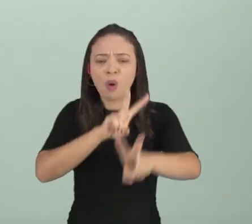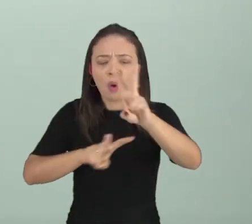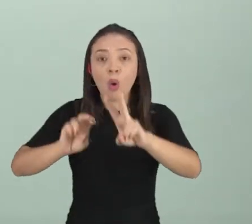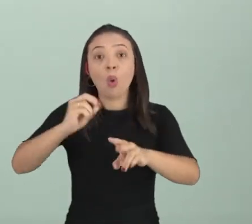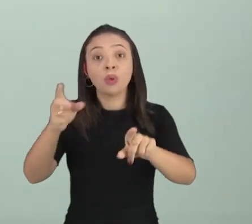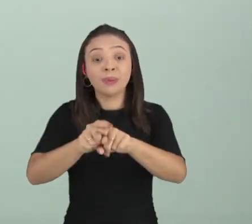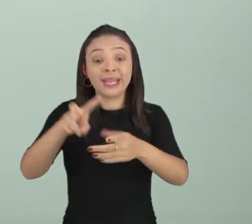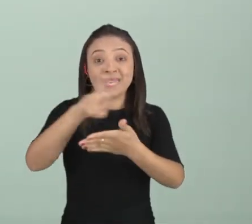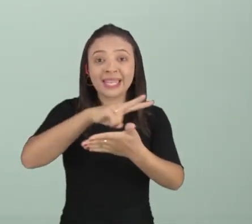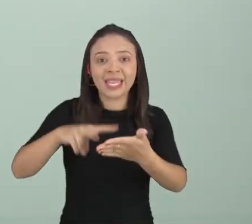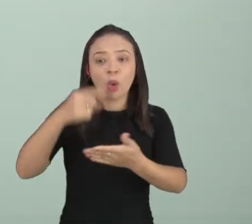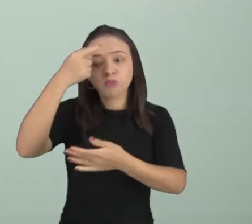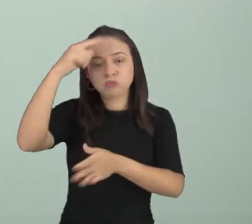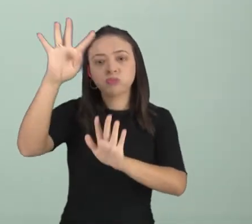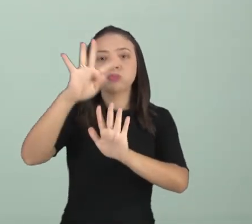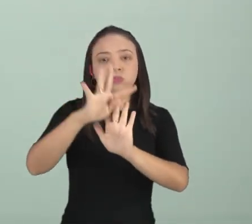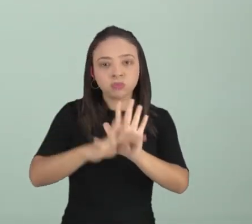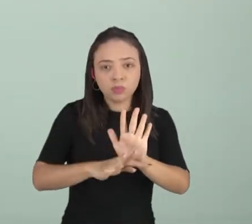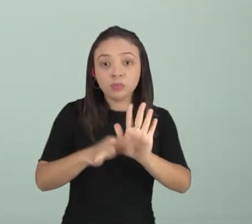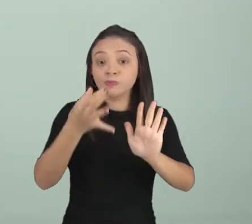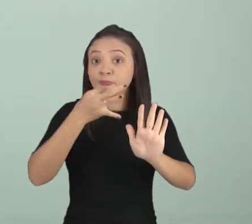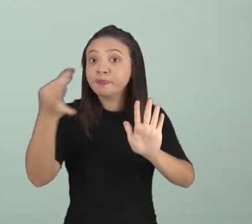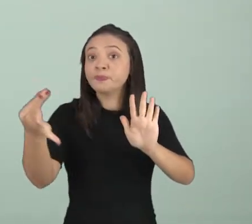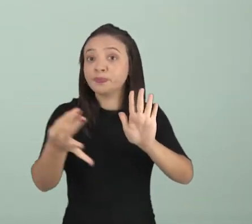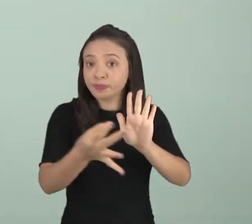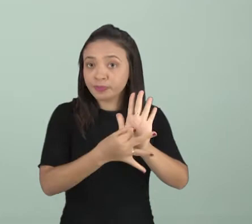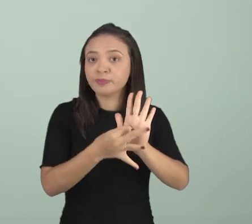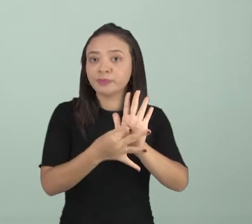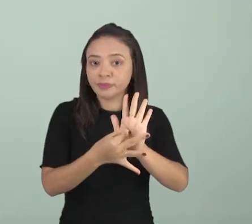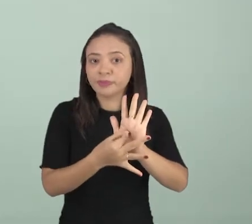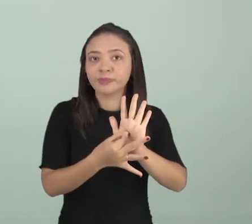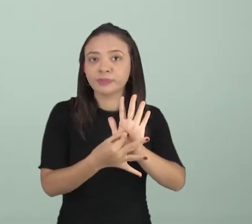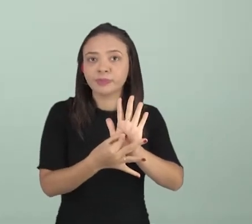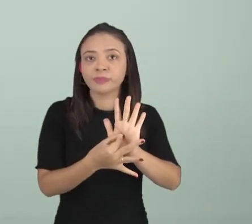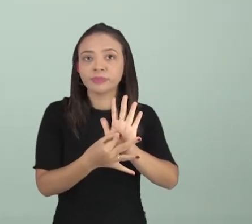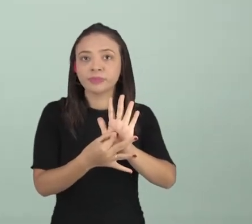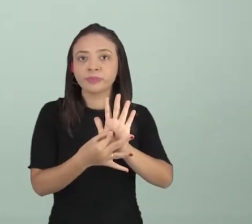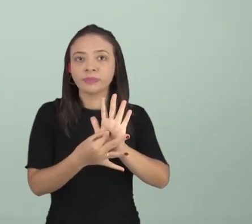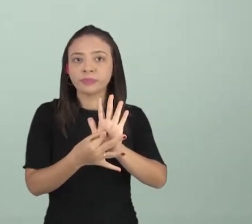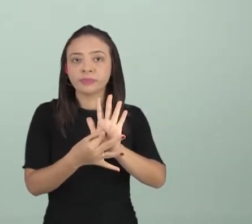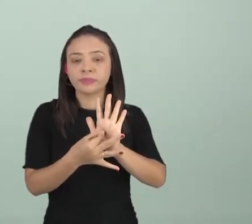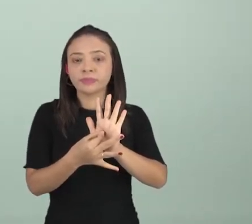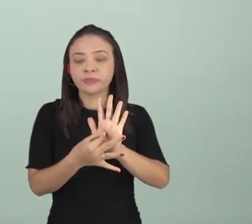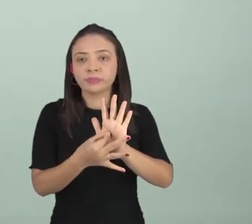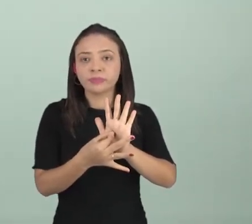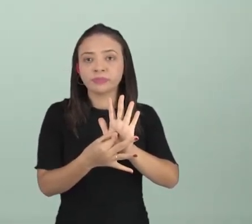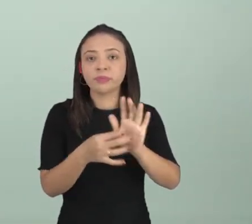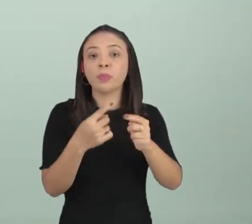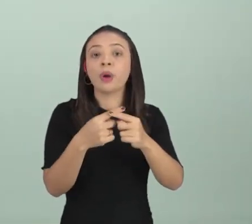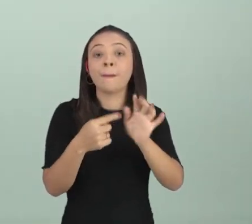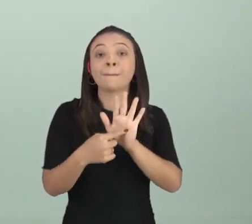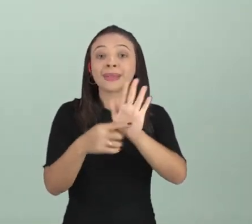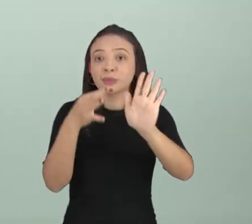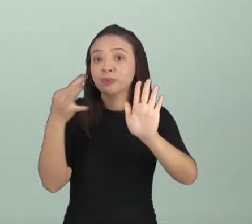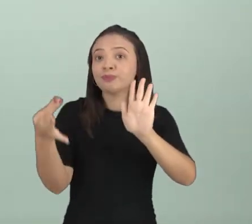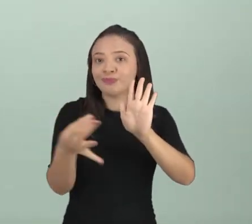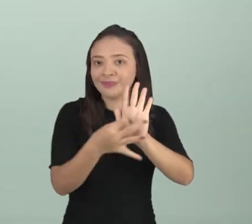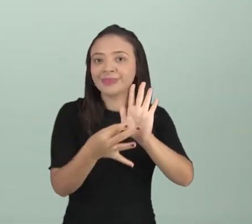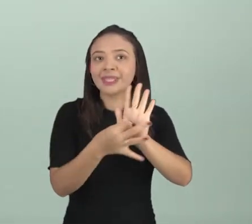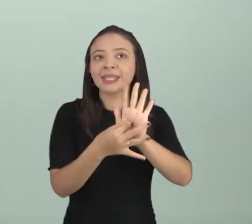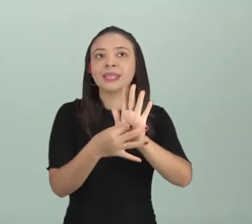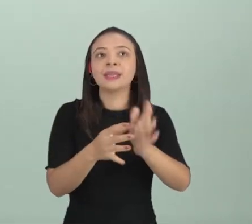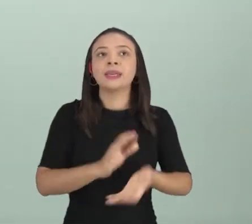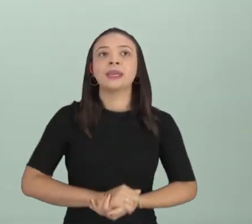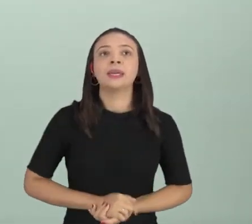que leu para produzir seu texto opinativo com teor subjetivo. Texto opinativo por quê? Porque ele vai trazer uma opinião,